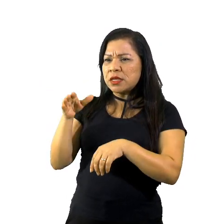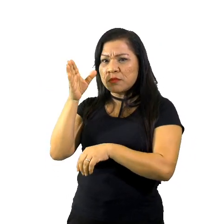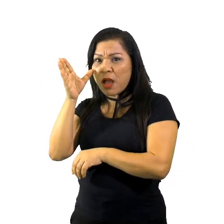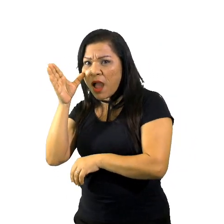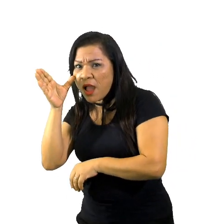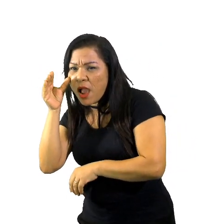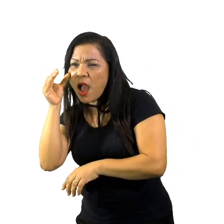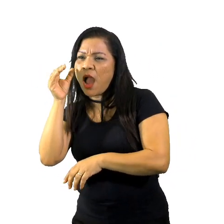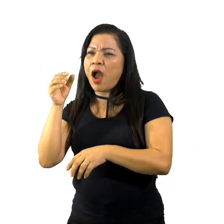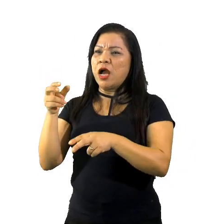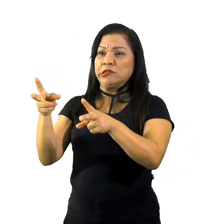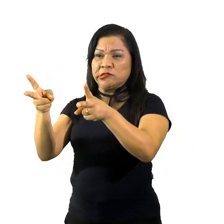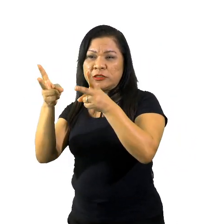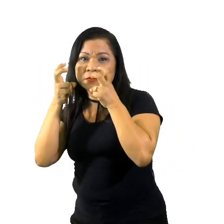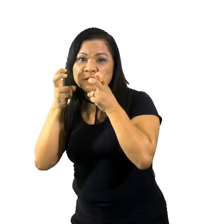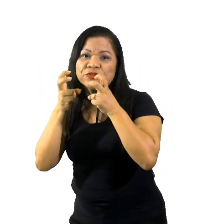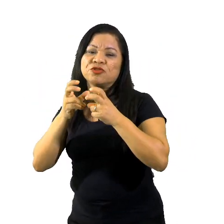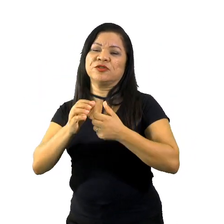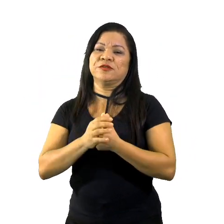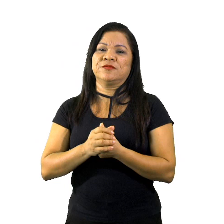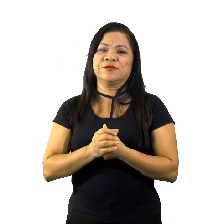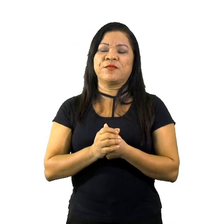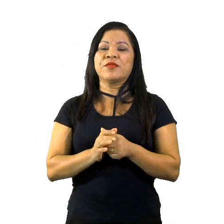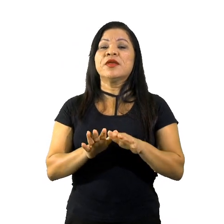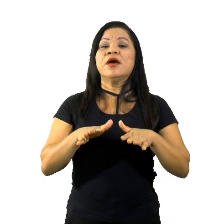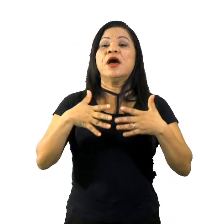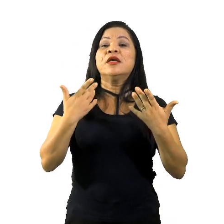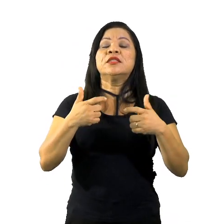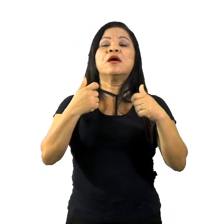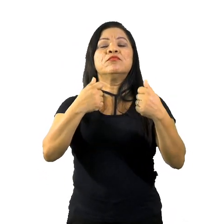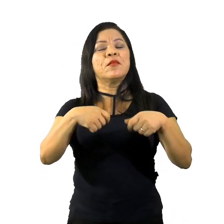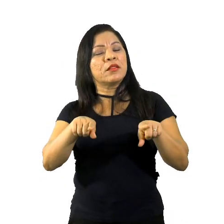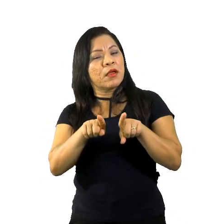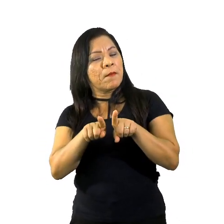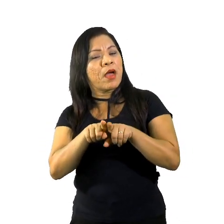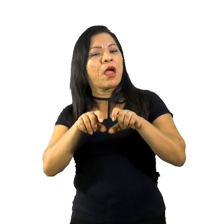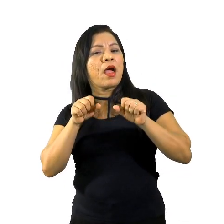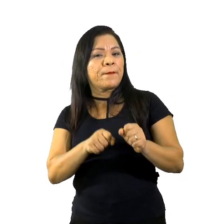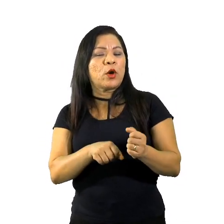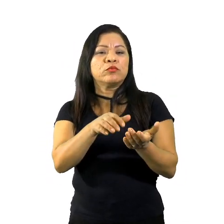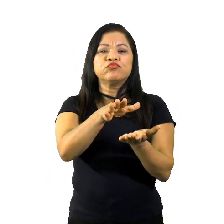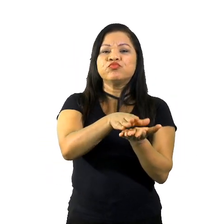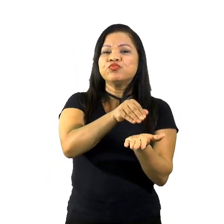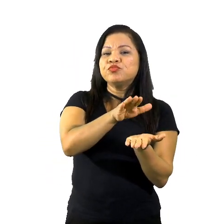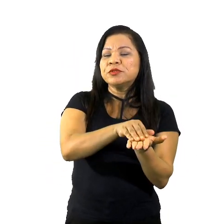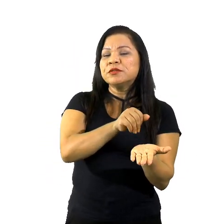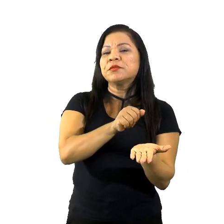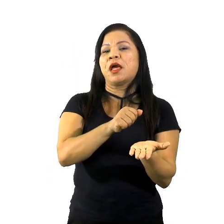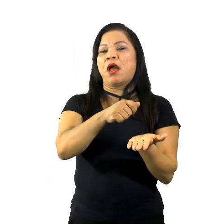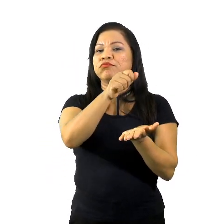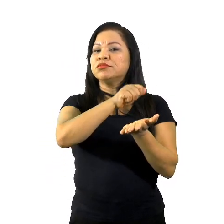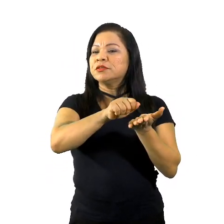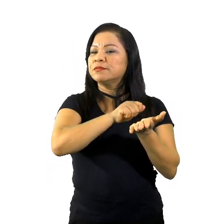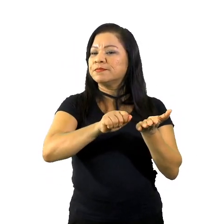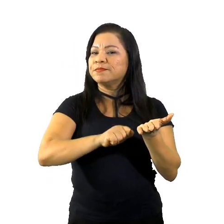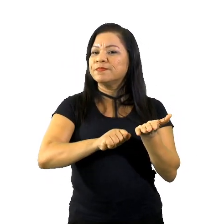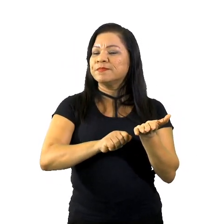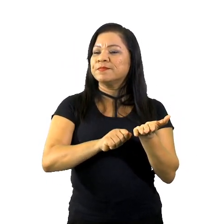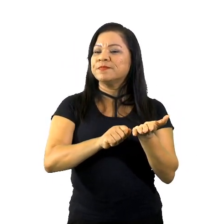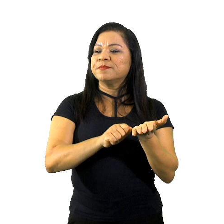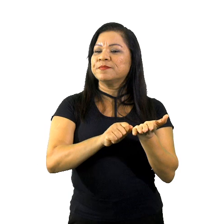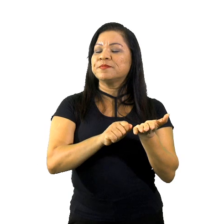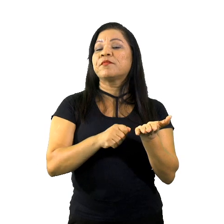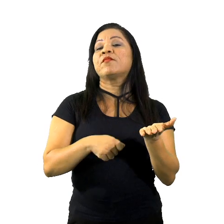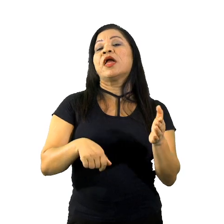destaque, seja na reportagem impressa, né, na escrita que a gente está falando. Abaixo do